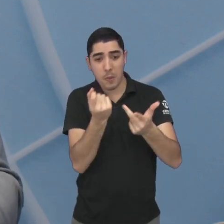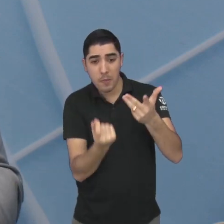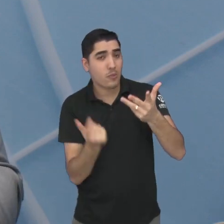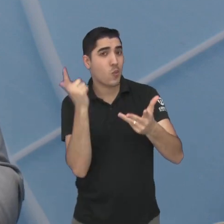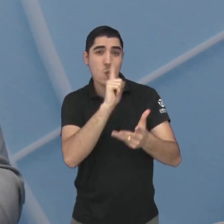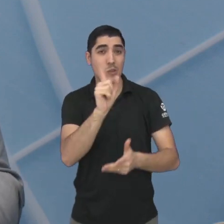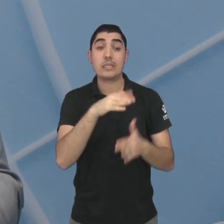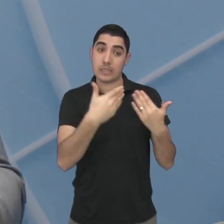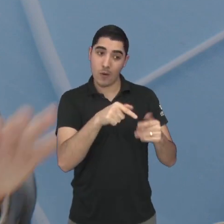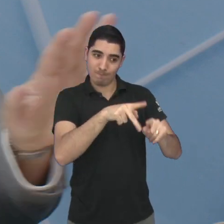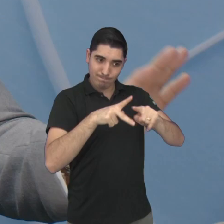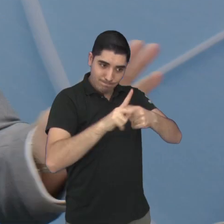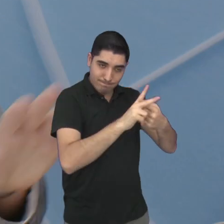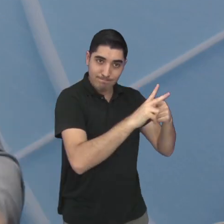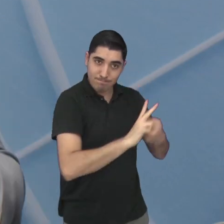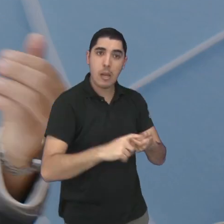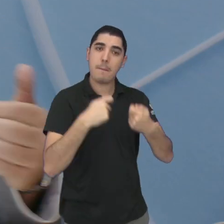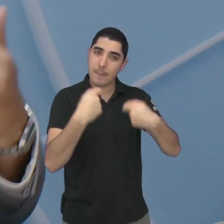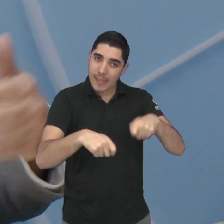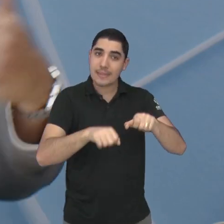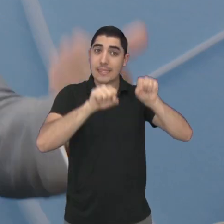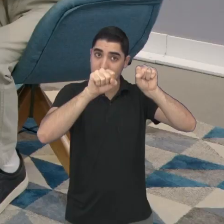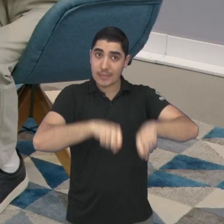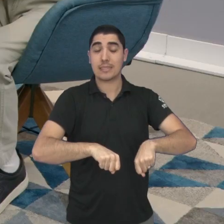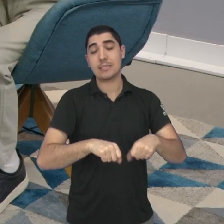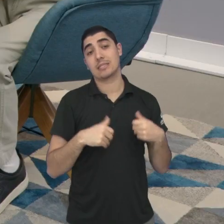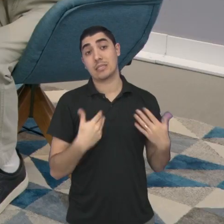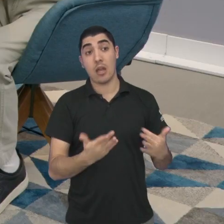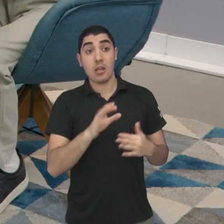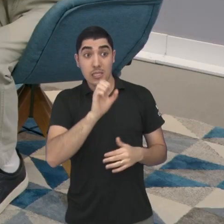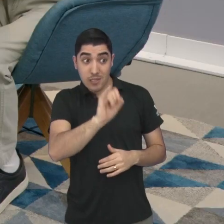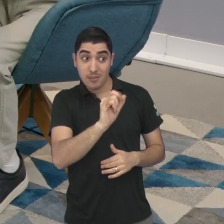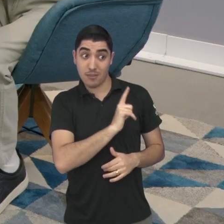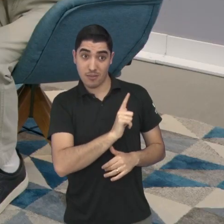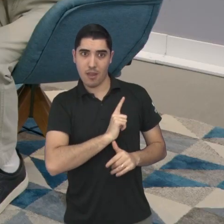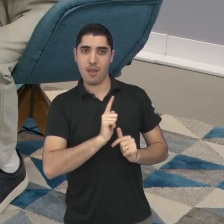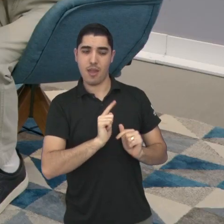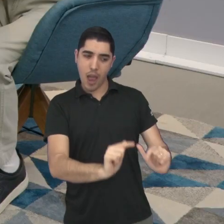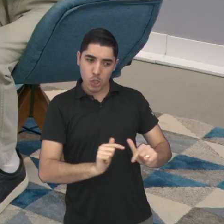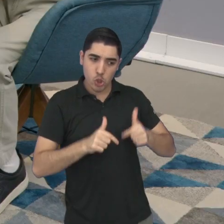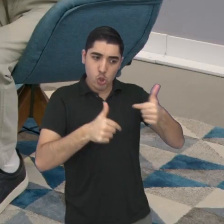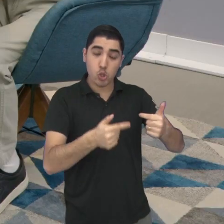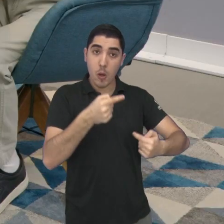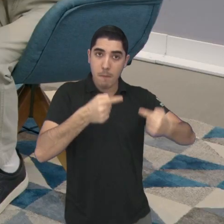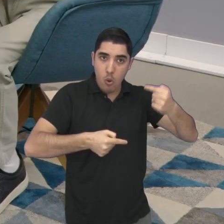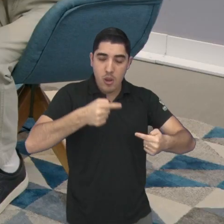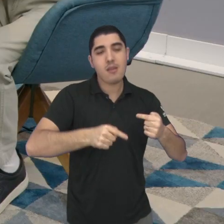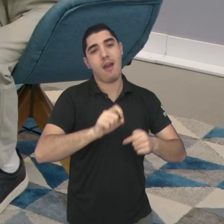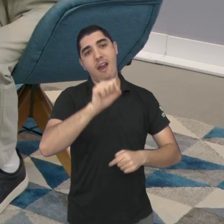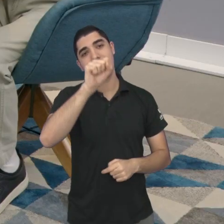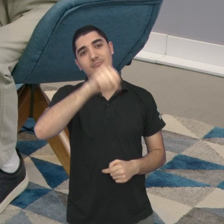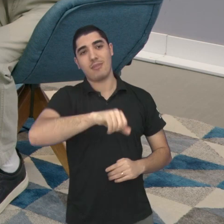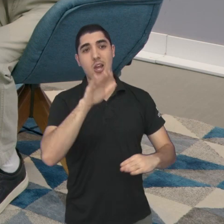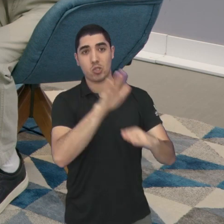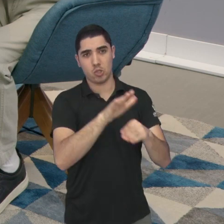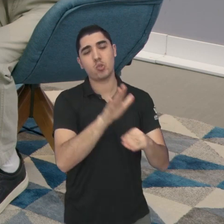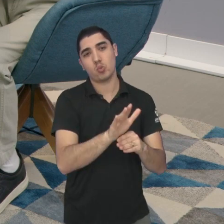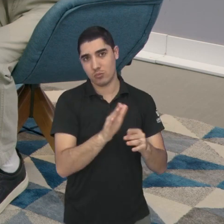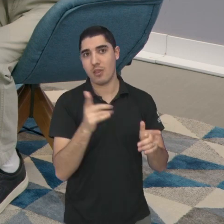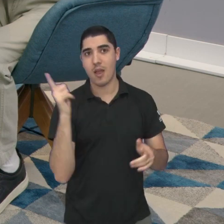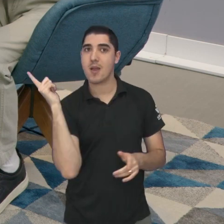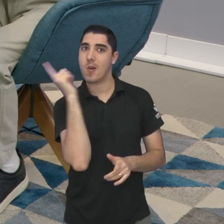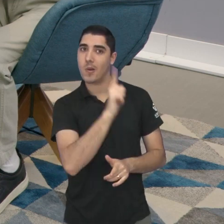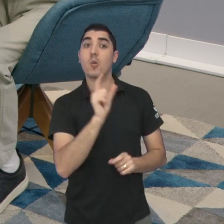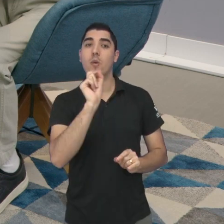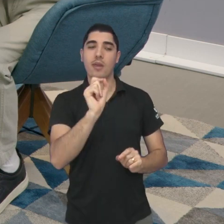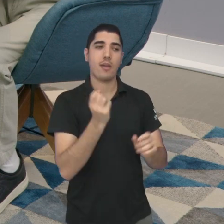fundamental, mas eu acho que a grande questão é essa, assim, quando a gente pensa a questão de se tem vontade política, né? Eu acho que você até acha vontade política para fazer alguns programas